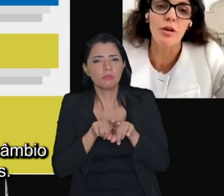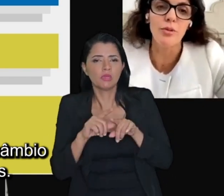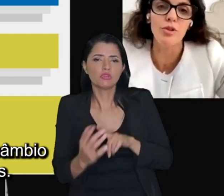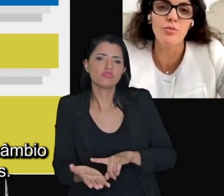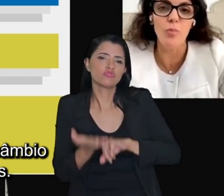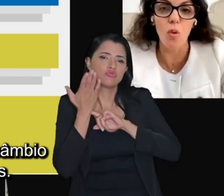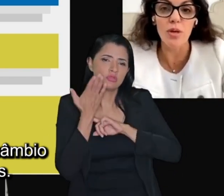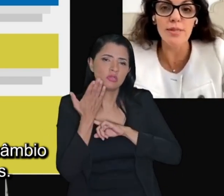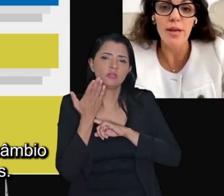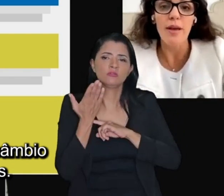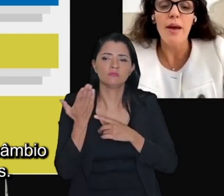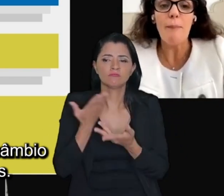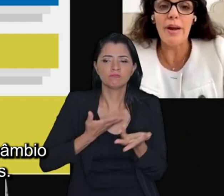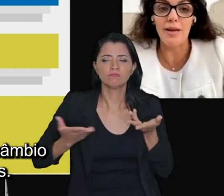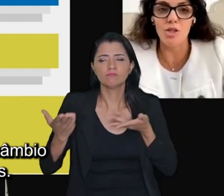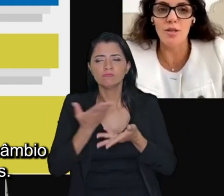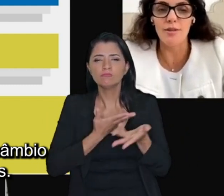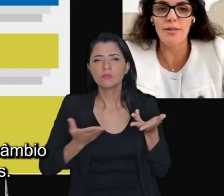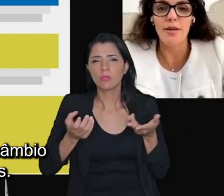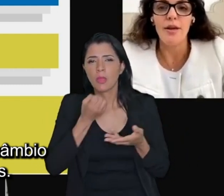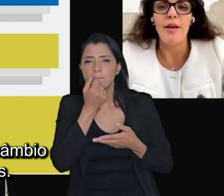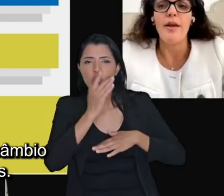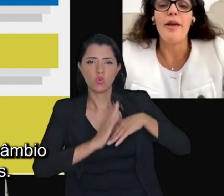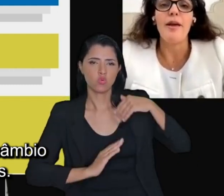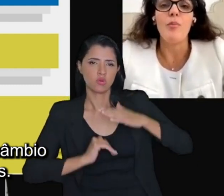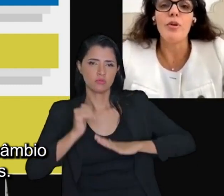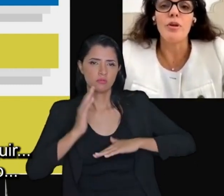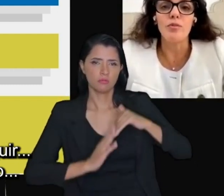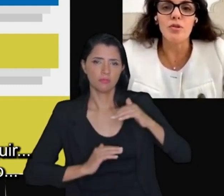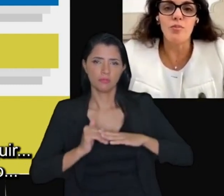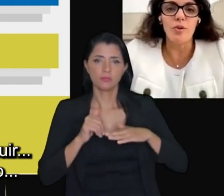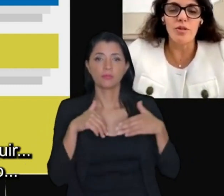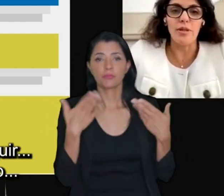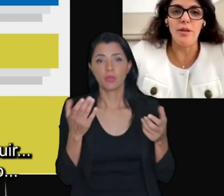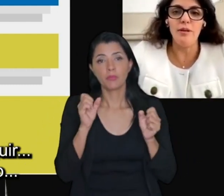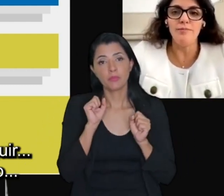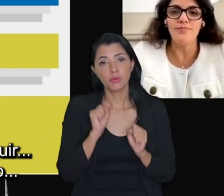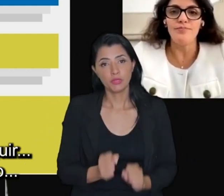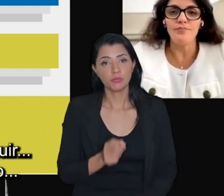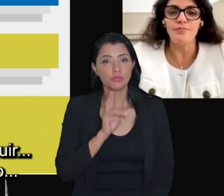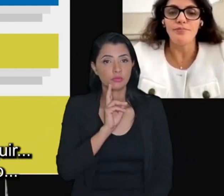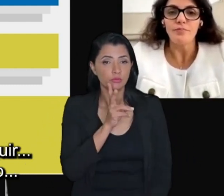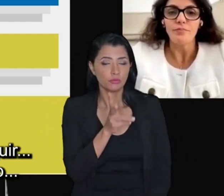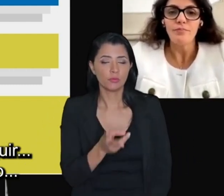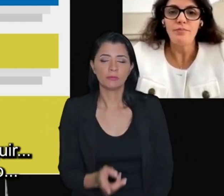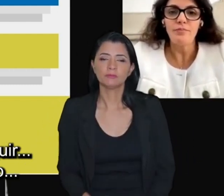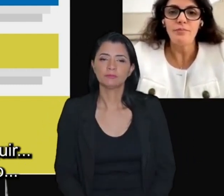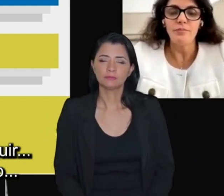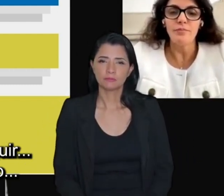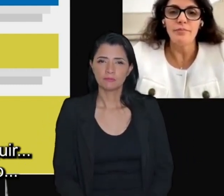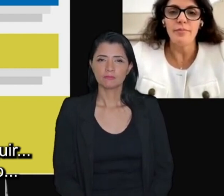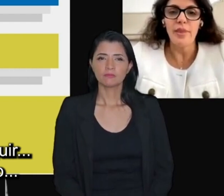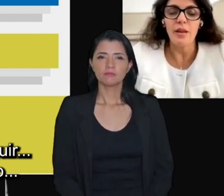no intercâmbio de boas práticas. Podemos prosseguir